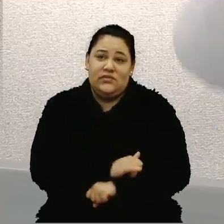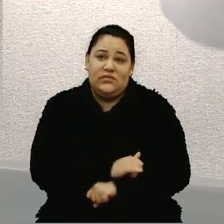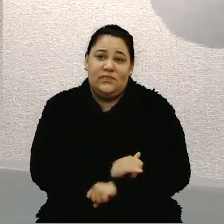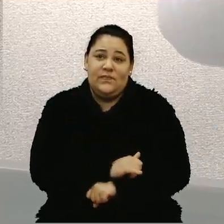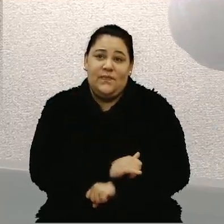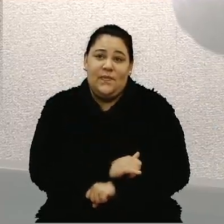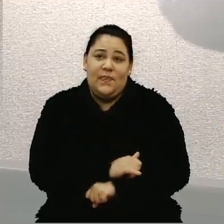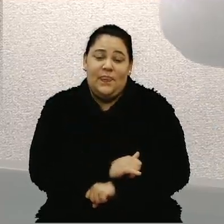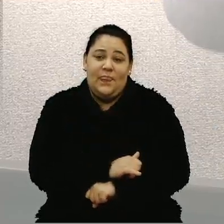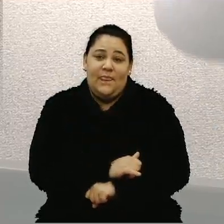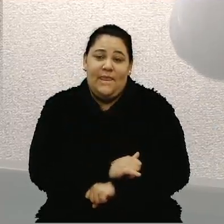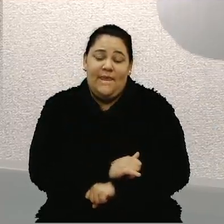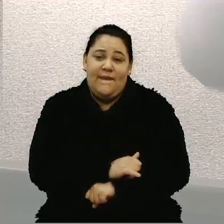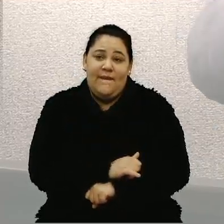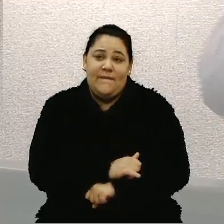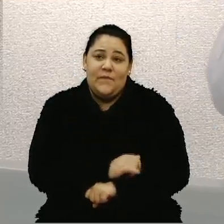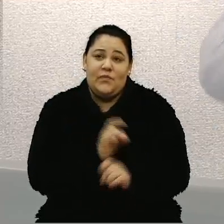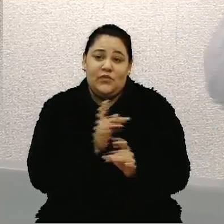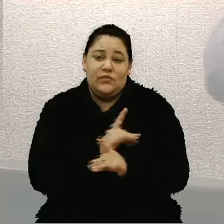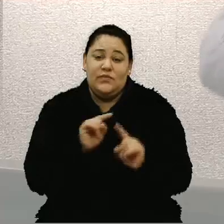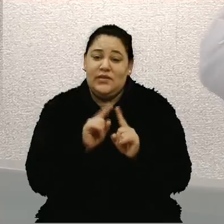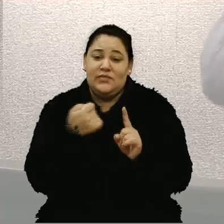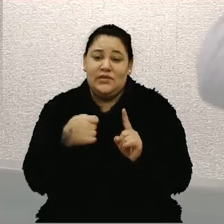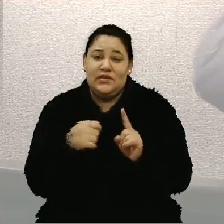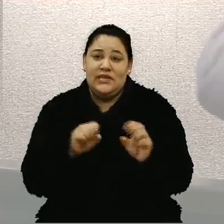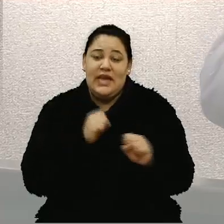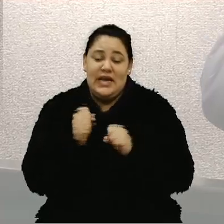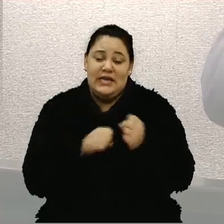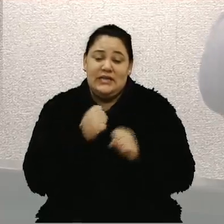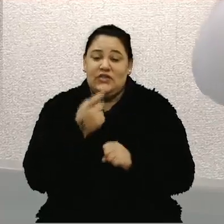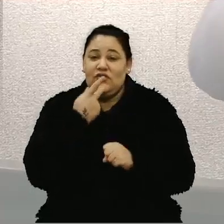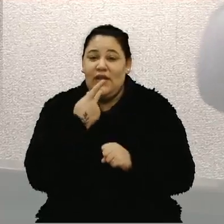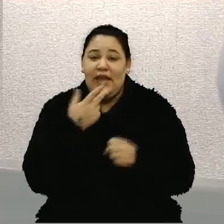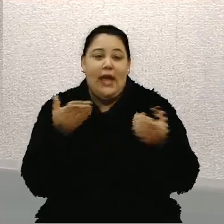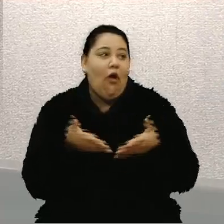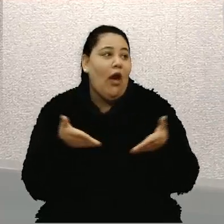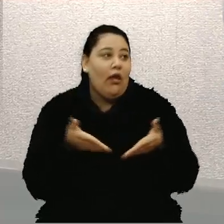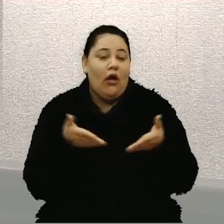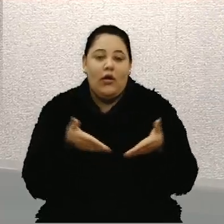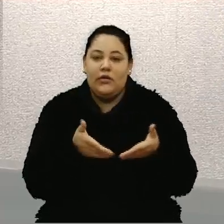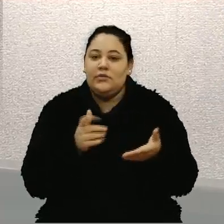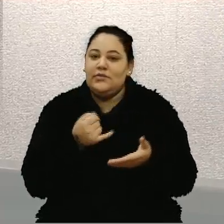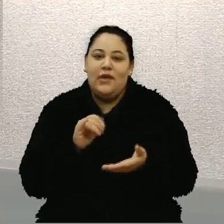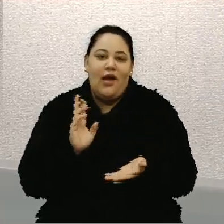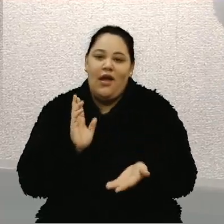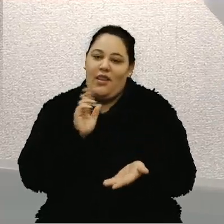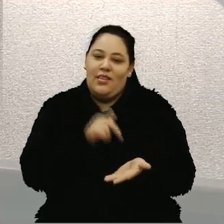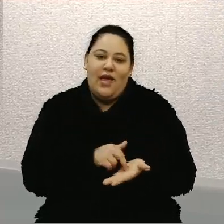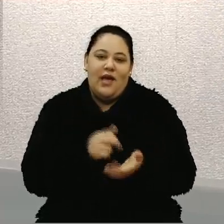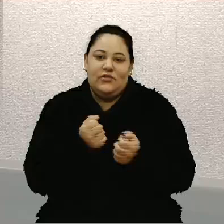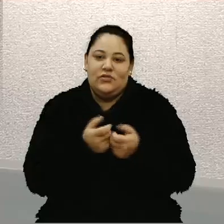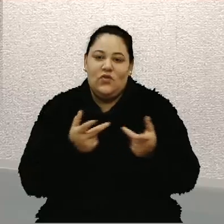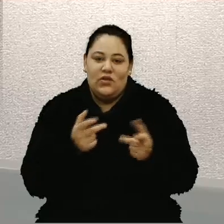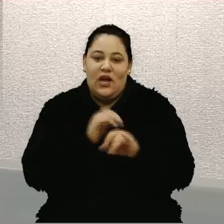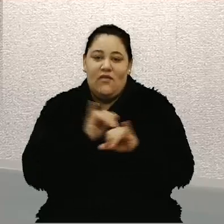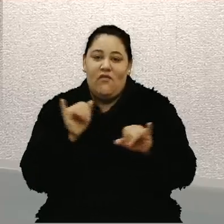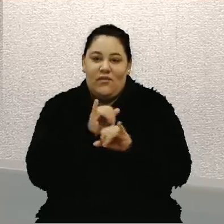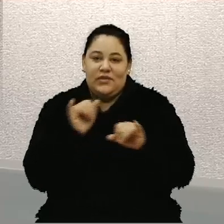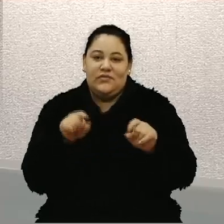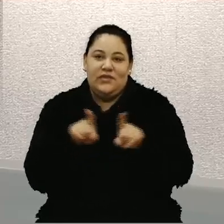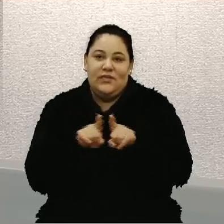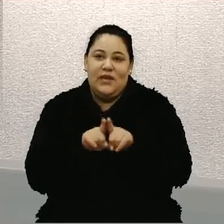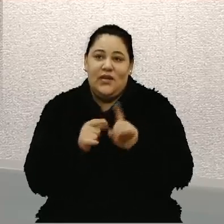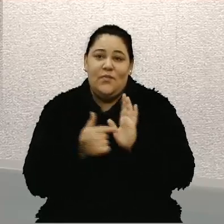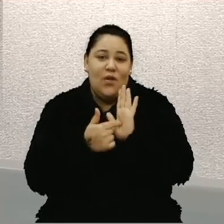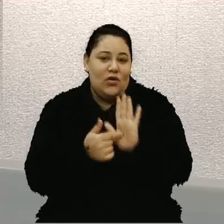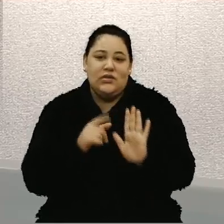Mas não precisa ter essa ânsia de anunciar que agora, se a realidade, se os fatos, se as informações mostram